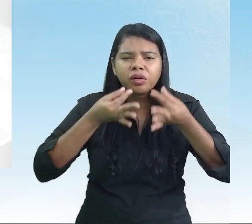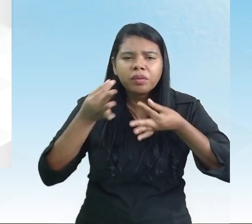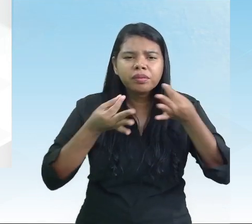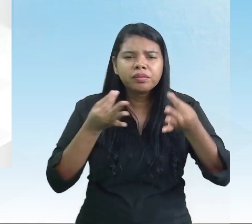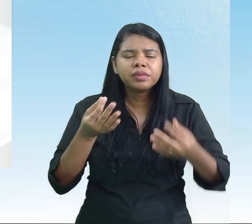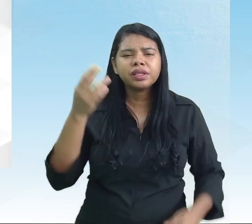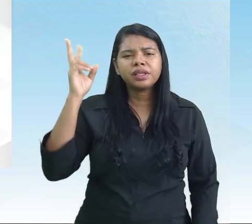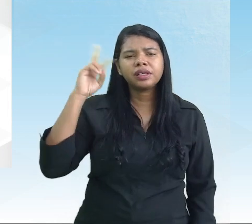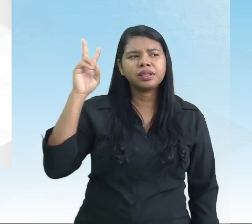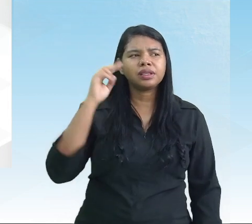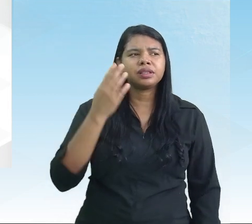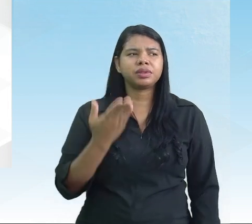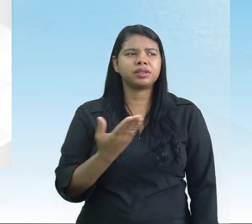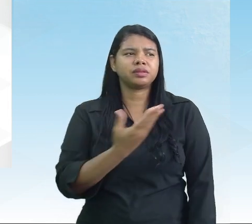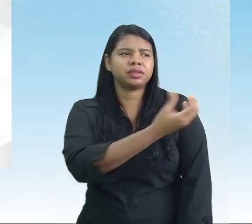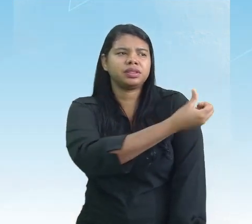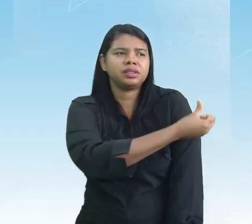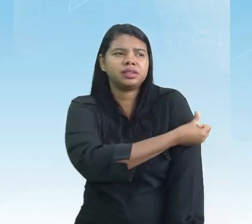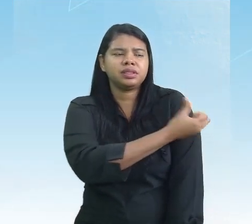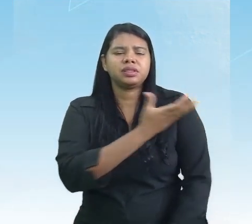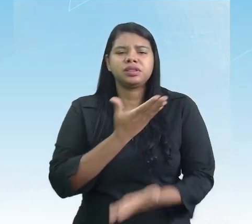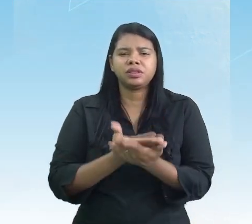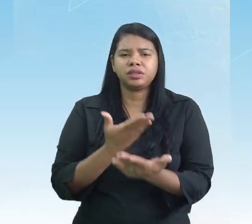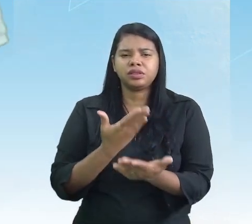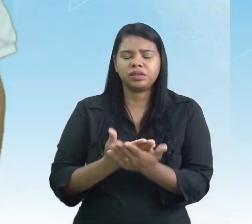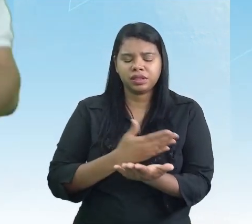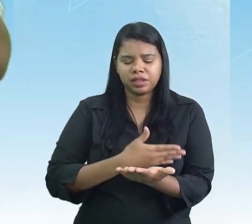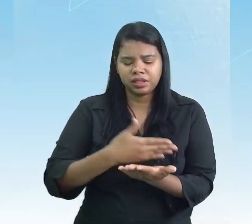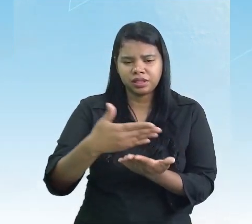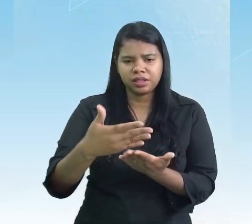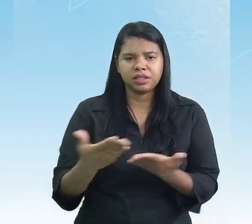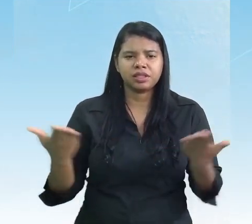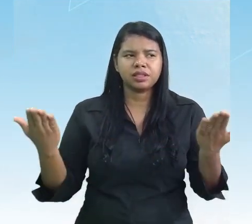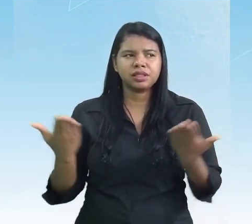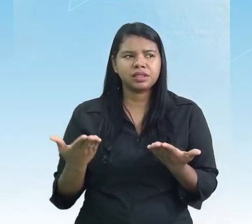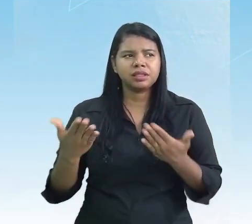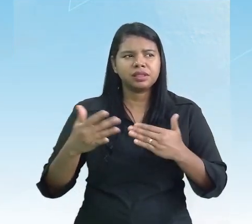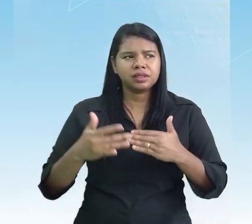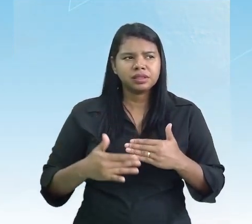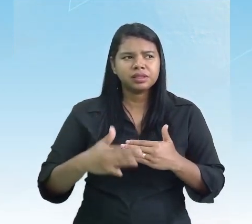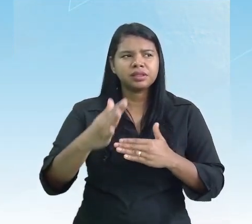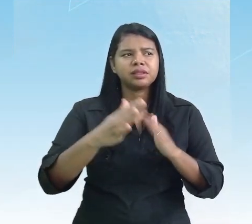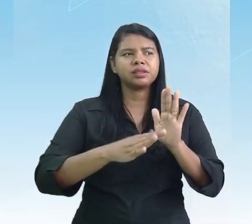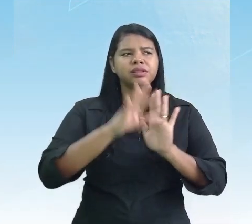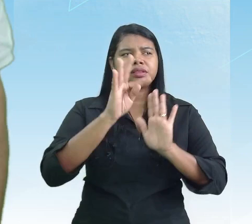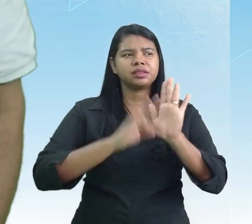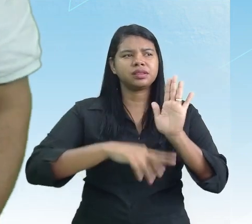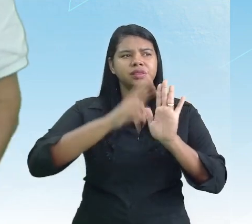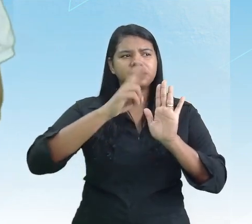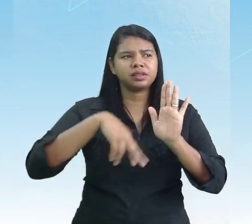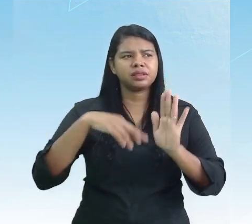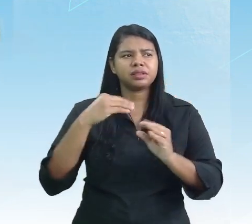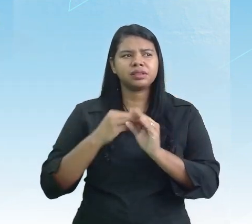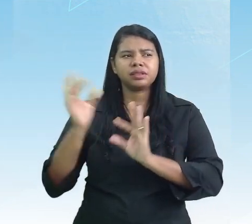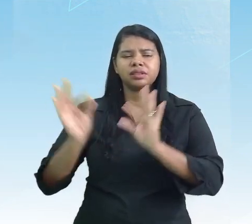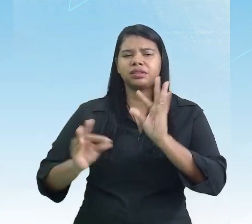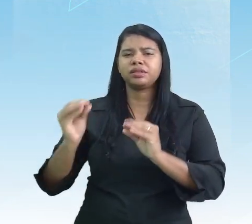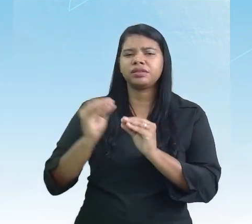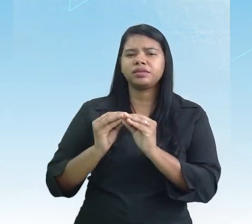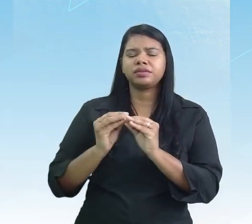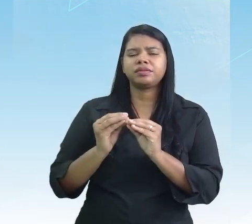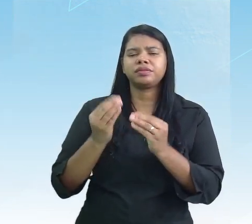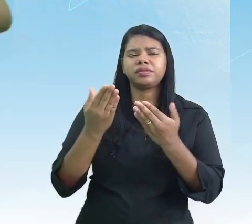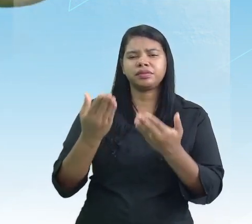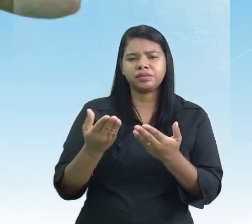você é sexto ano, lembre-se que você está iniciando agora essa caminhada, certo? Justamente para quê? Para organizar